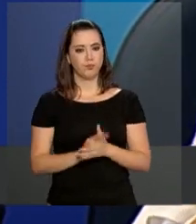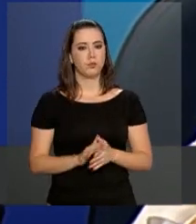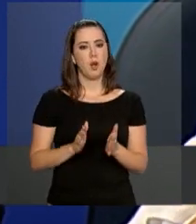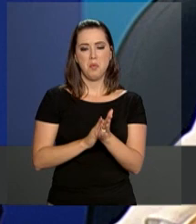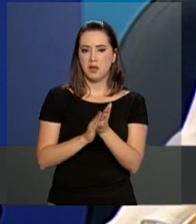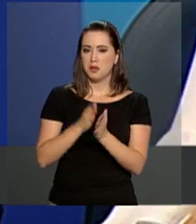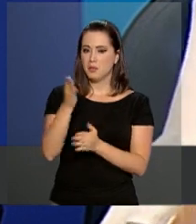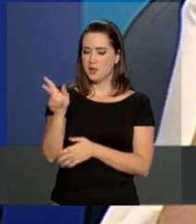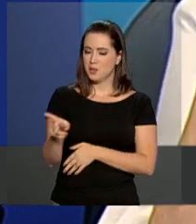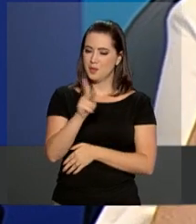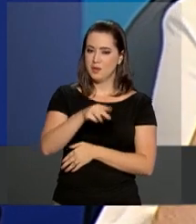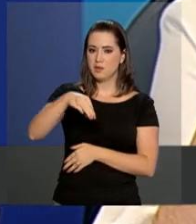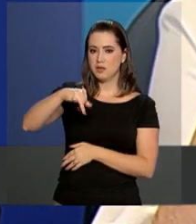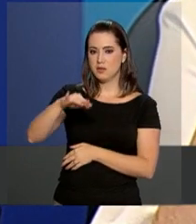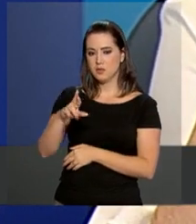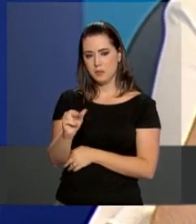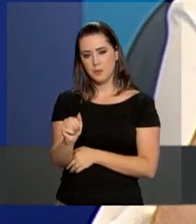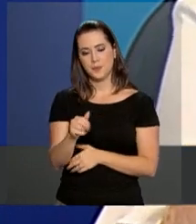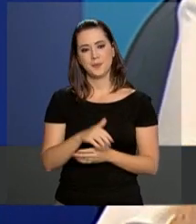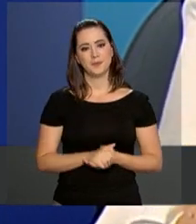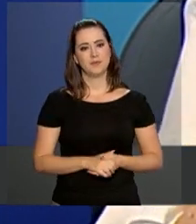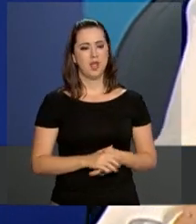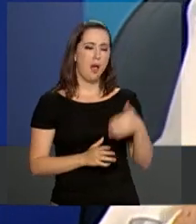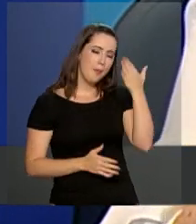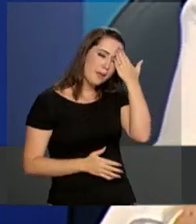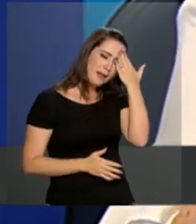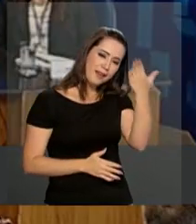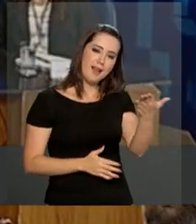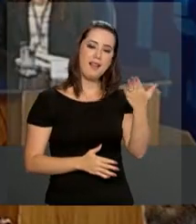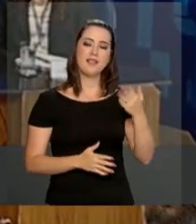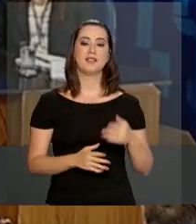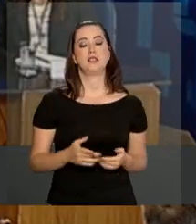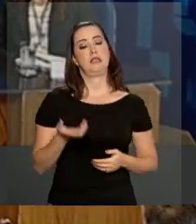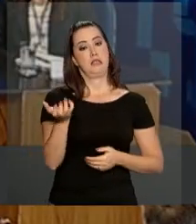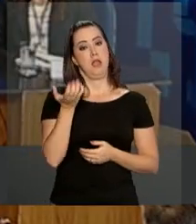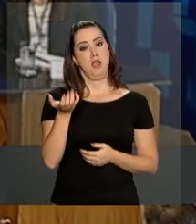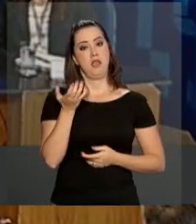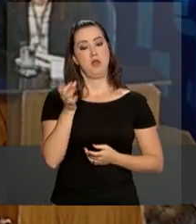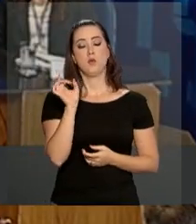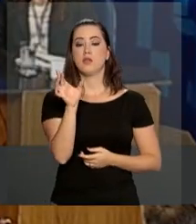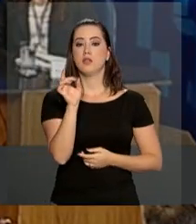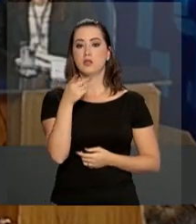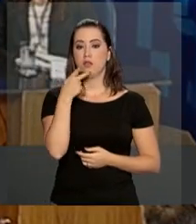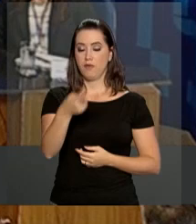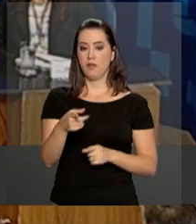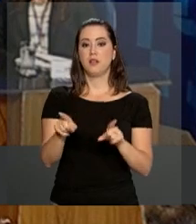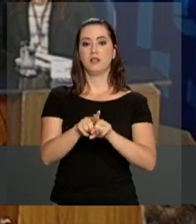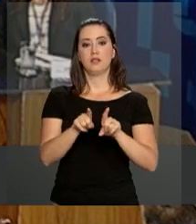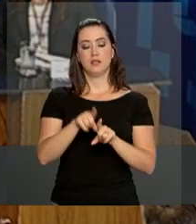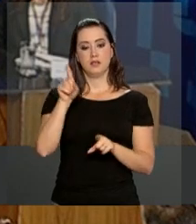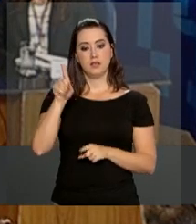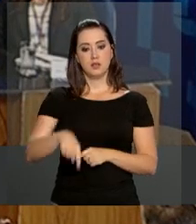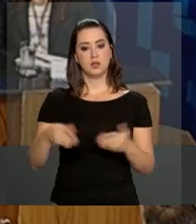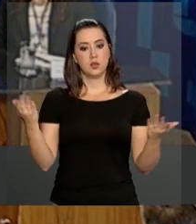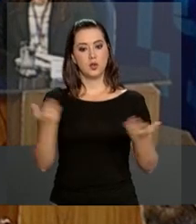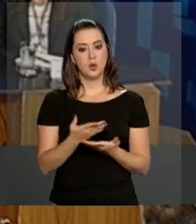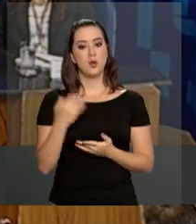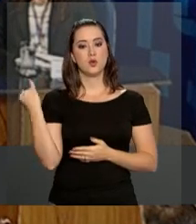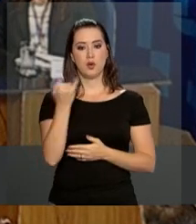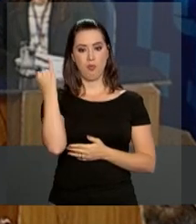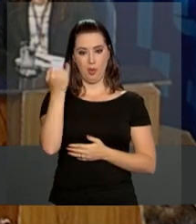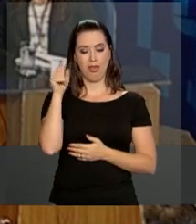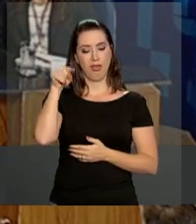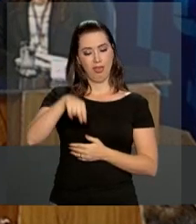parabéns professora marina é ligada ministro eu queria só fazer mais um registo que é a vedete do dia de hoje foi a